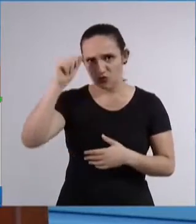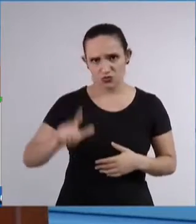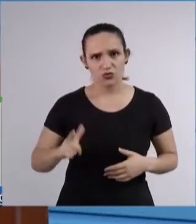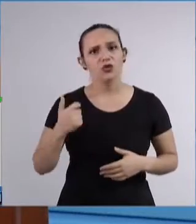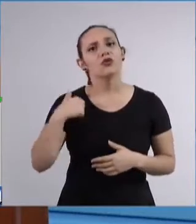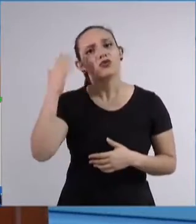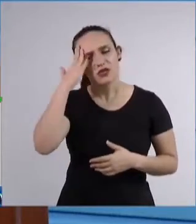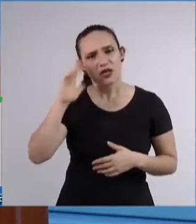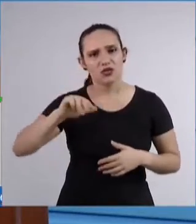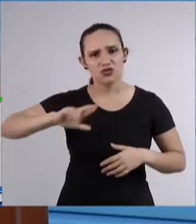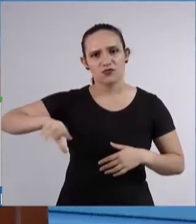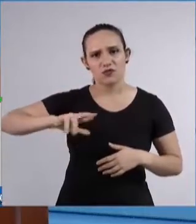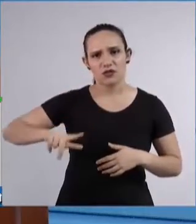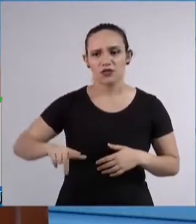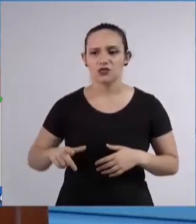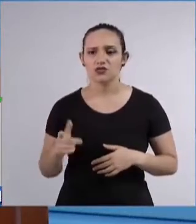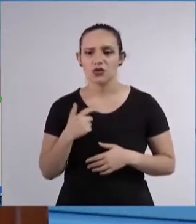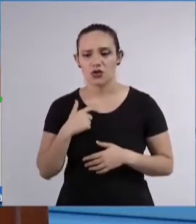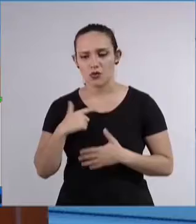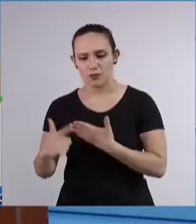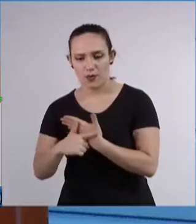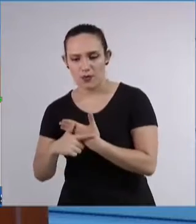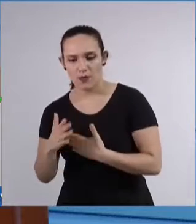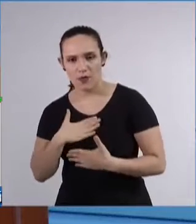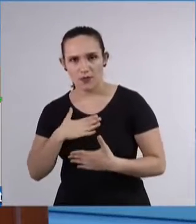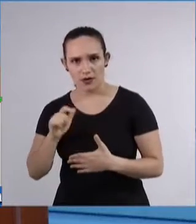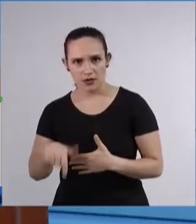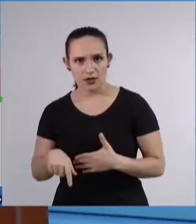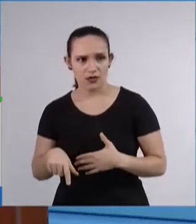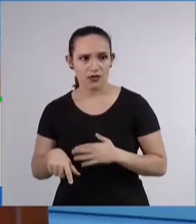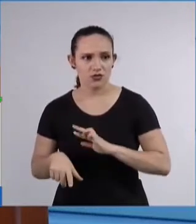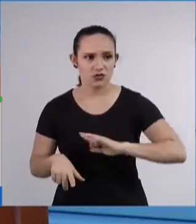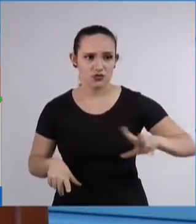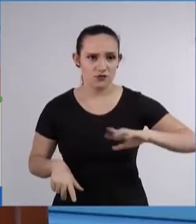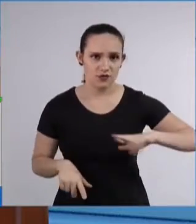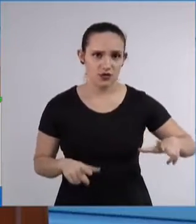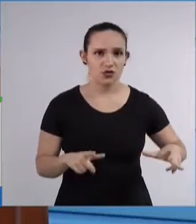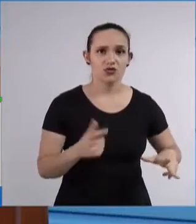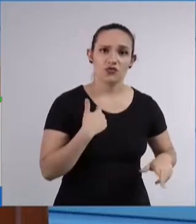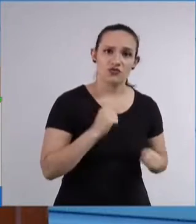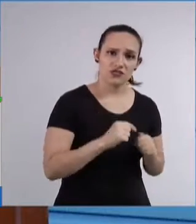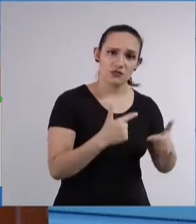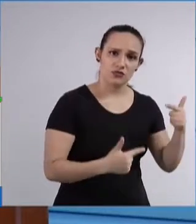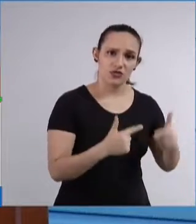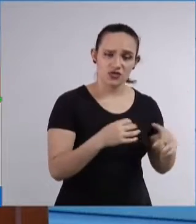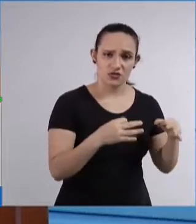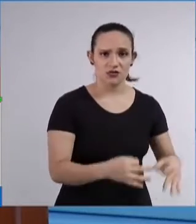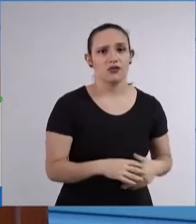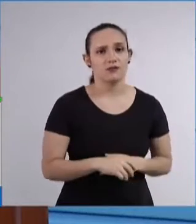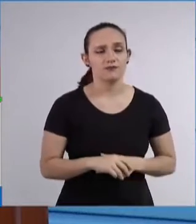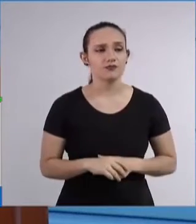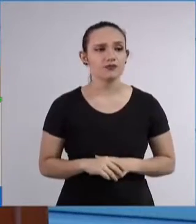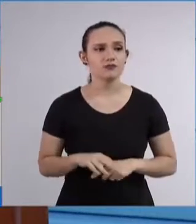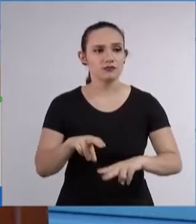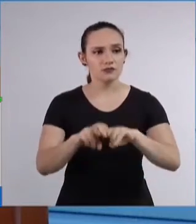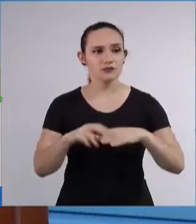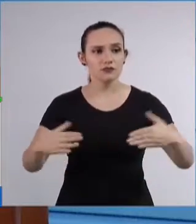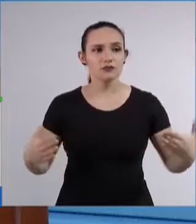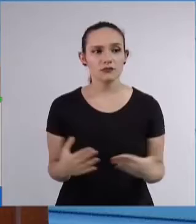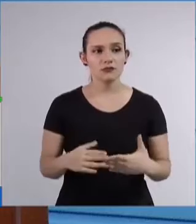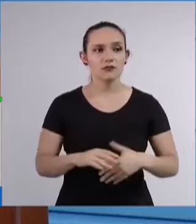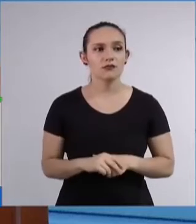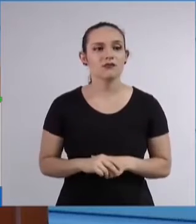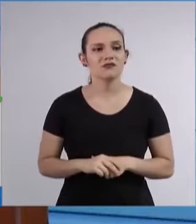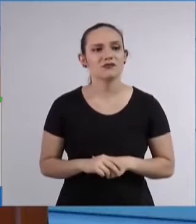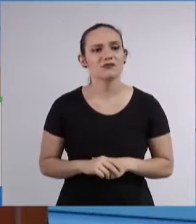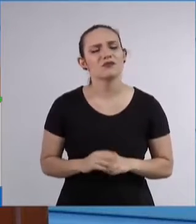ser parlamentar, do que é desempenhar o papel aqui e o que é fazer política como tem que ser feito. Então, nesse sentido,